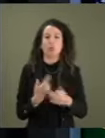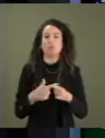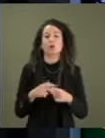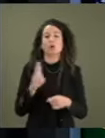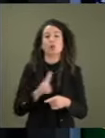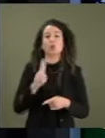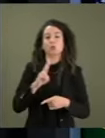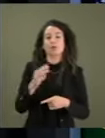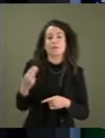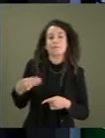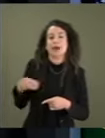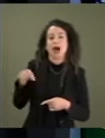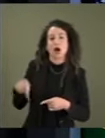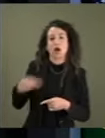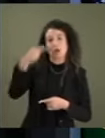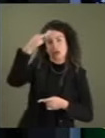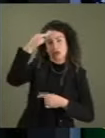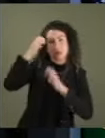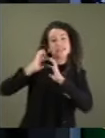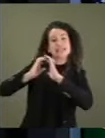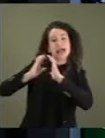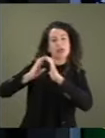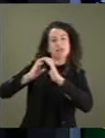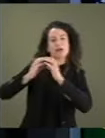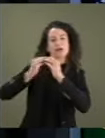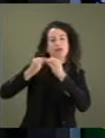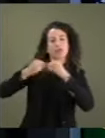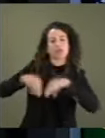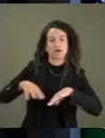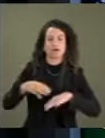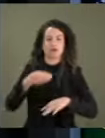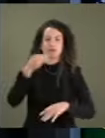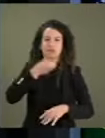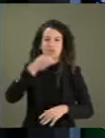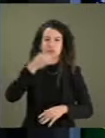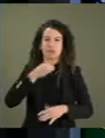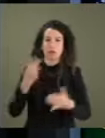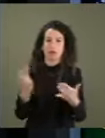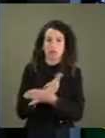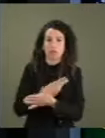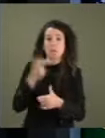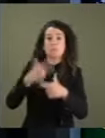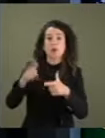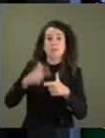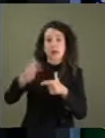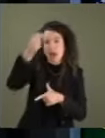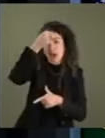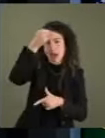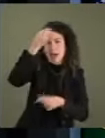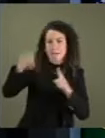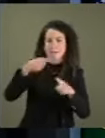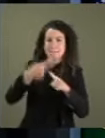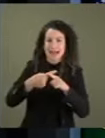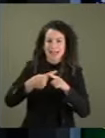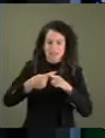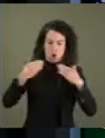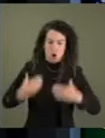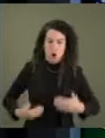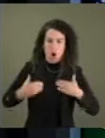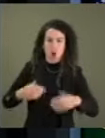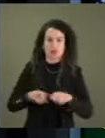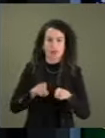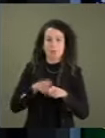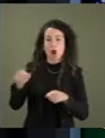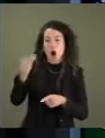de danificar o cérebro, de potencializar a esquizofrenia e outros problemas no órgão, porque ataca a consciência